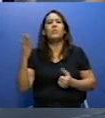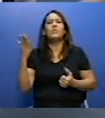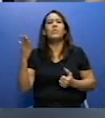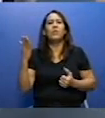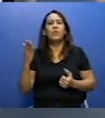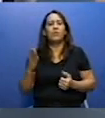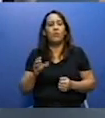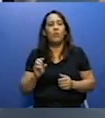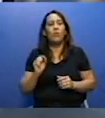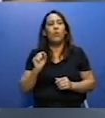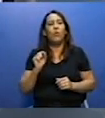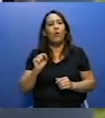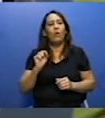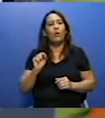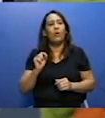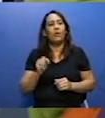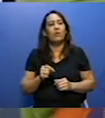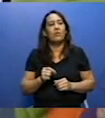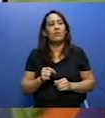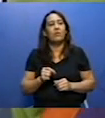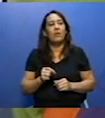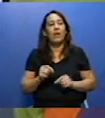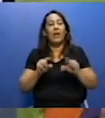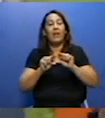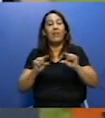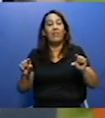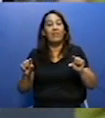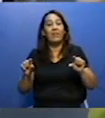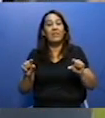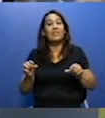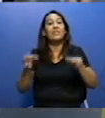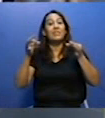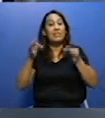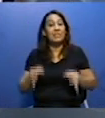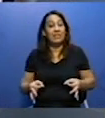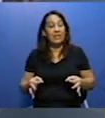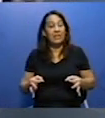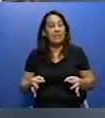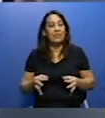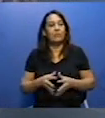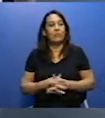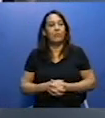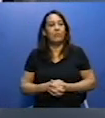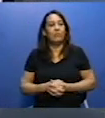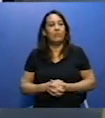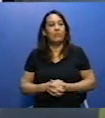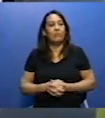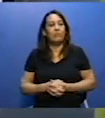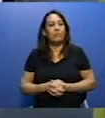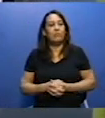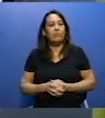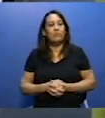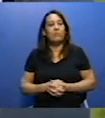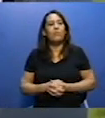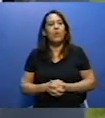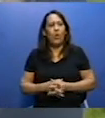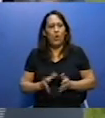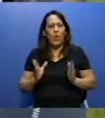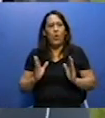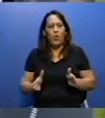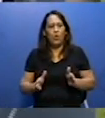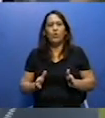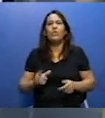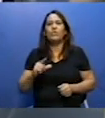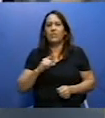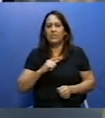do tempo. Então, correta é a verdadeira. Então, olha lá, ainda